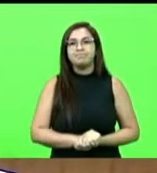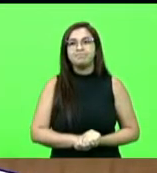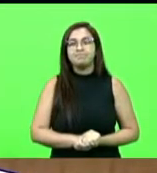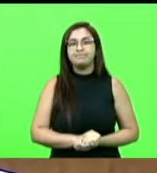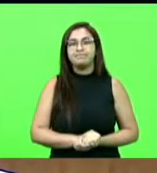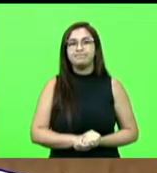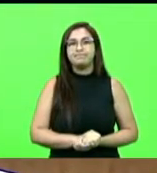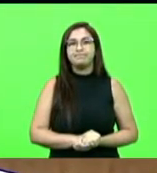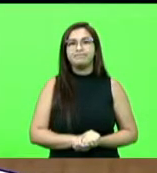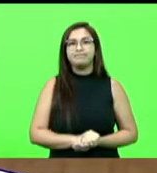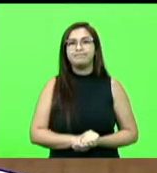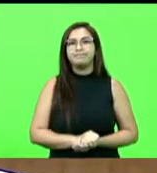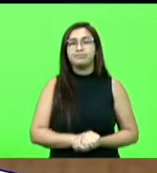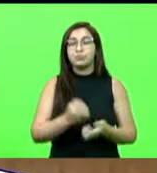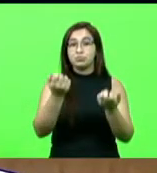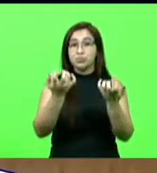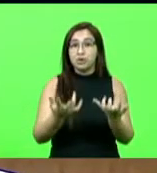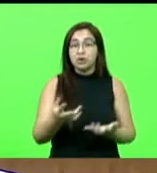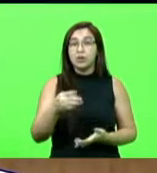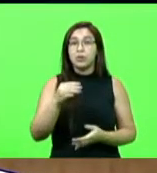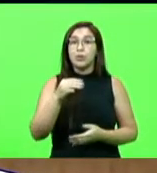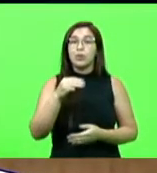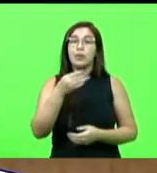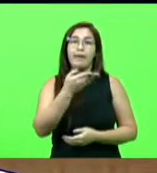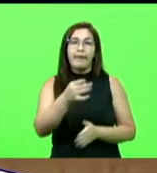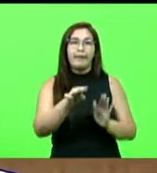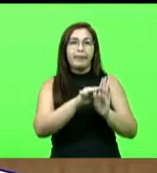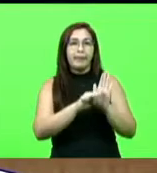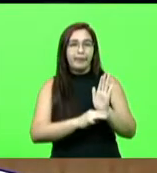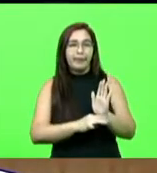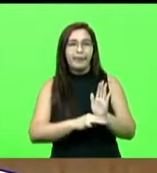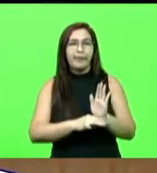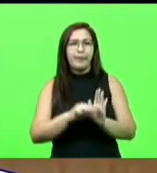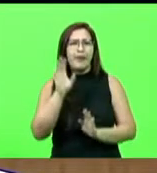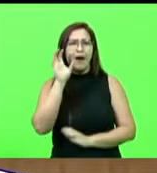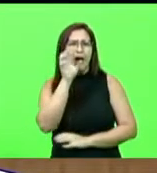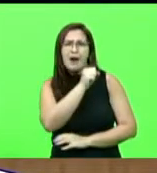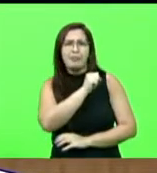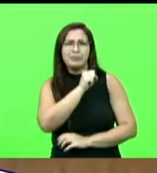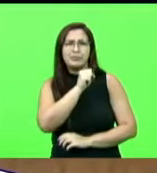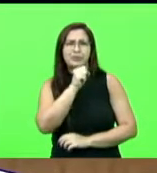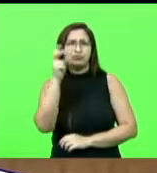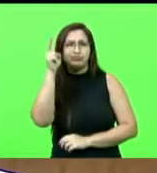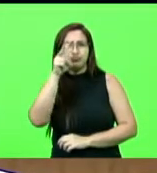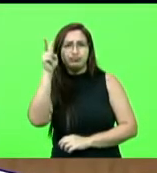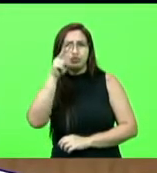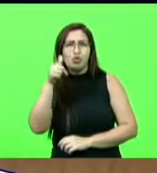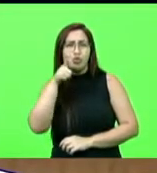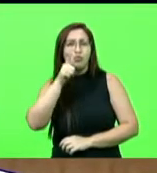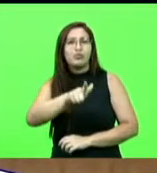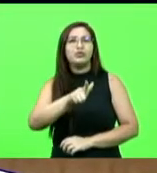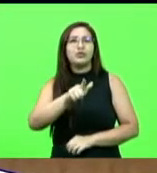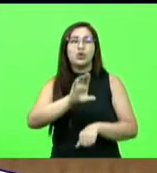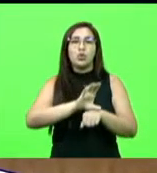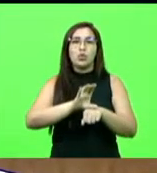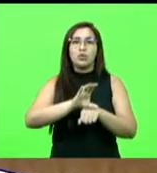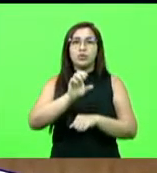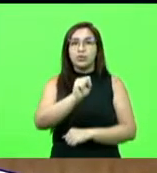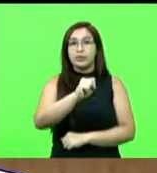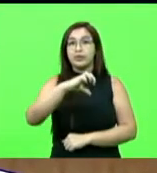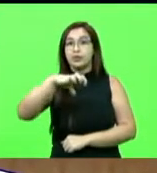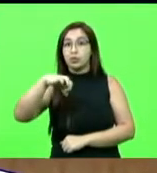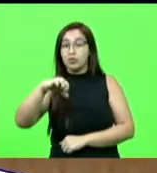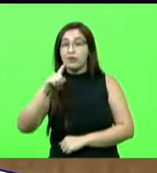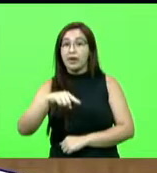Comissão de Finanças essa matéria, onde eu fiz um breve histórico dessa conquista, desde a Constituição de 89, são